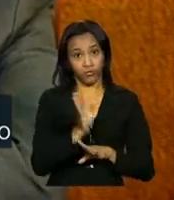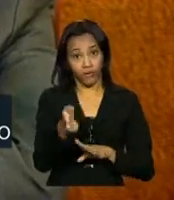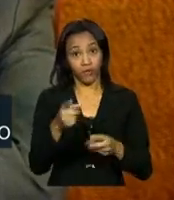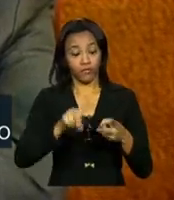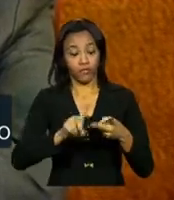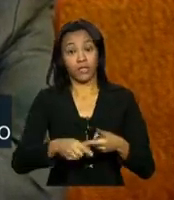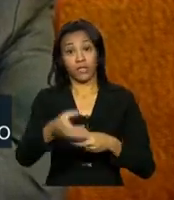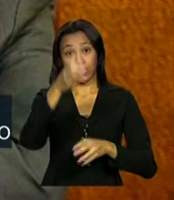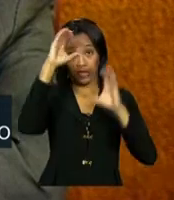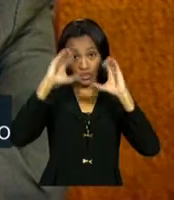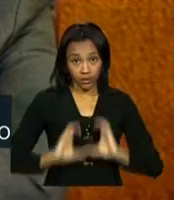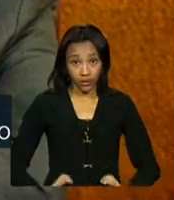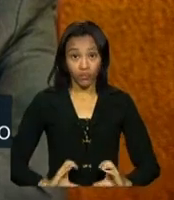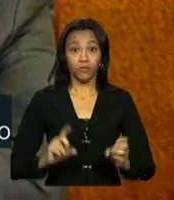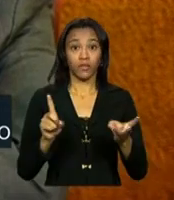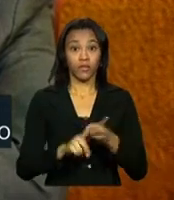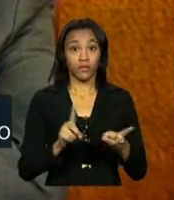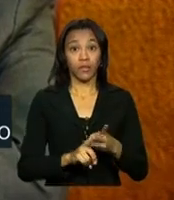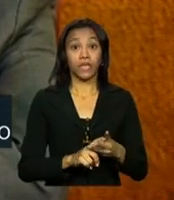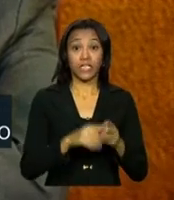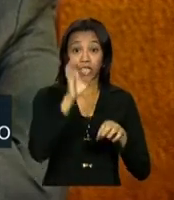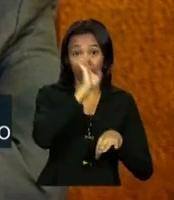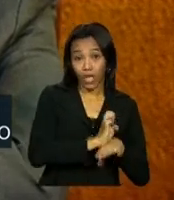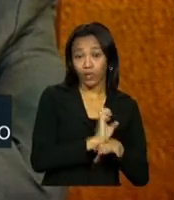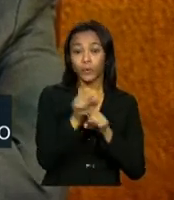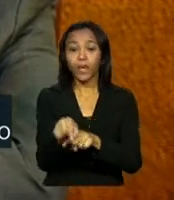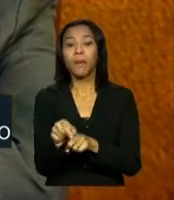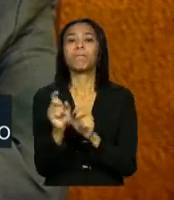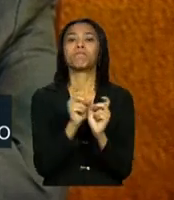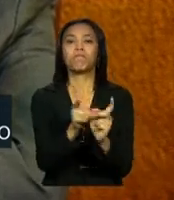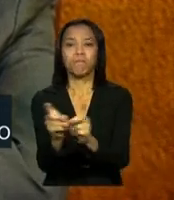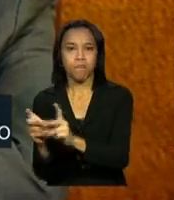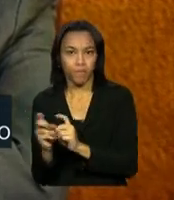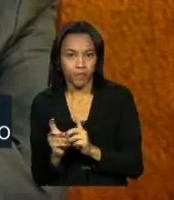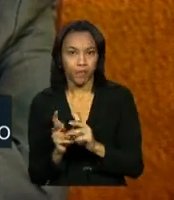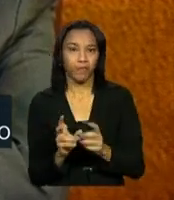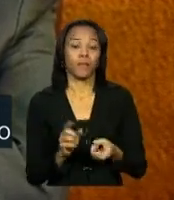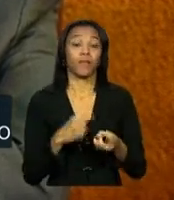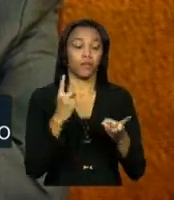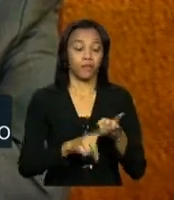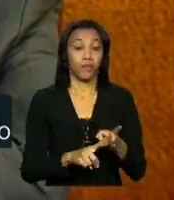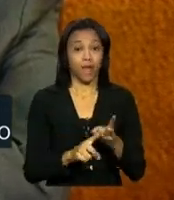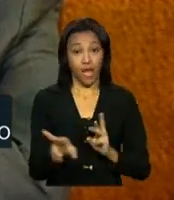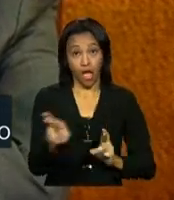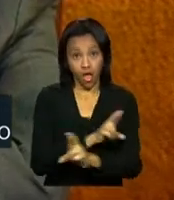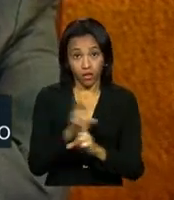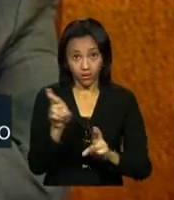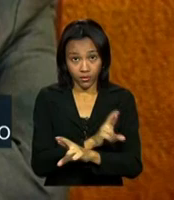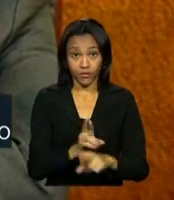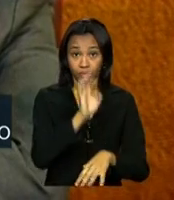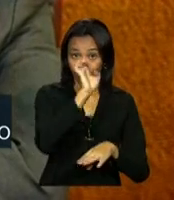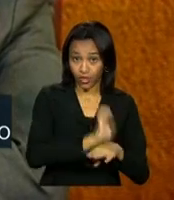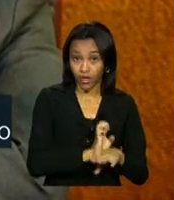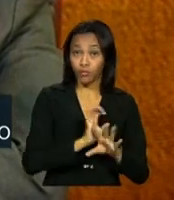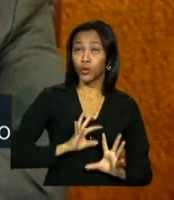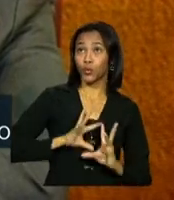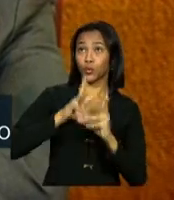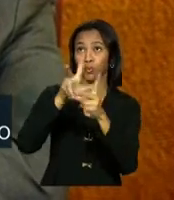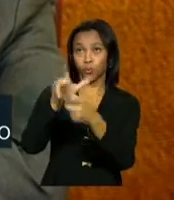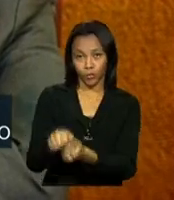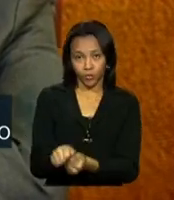a relação estado mercado e a relação estado resto do mundo